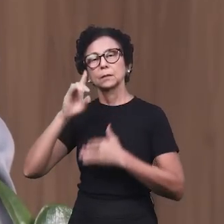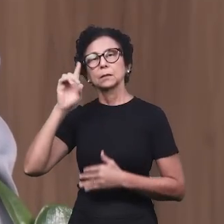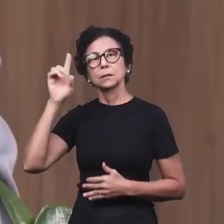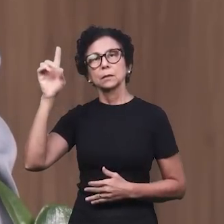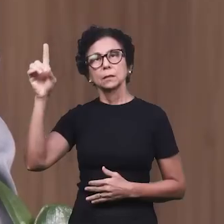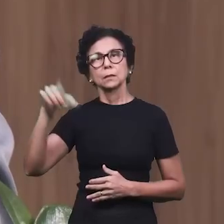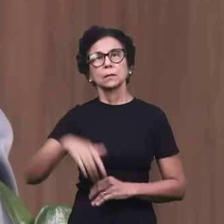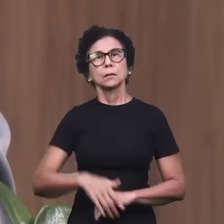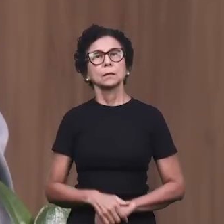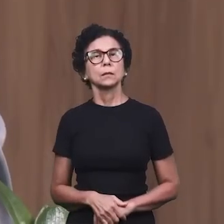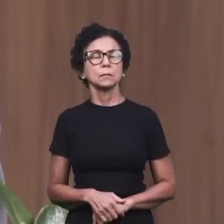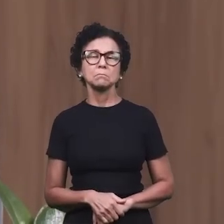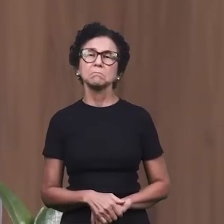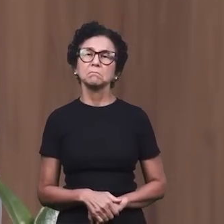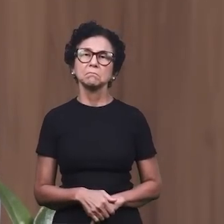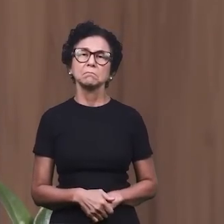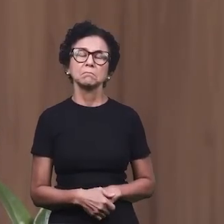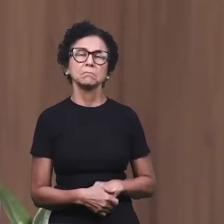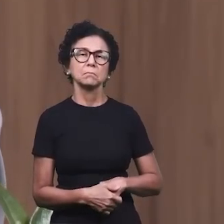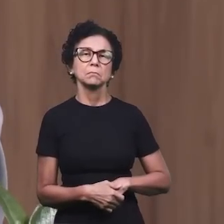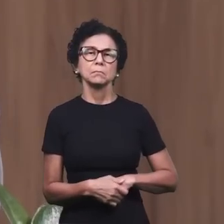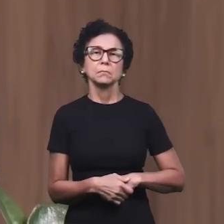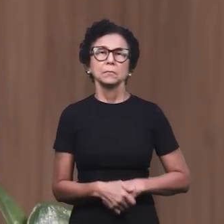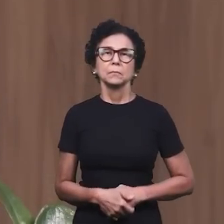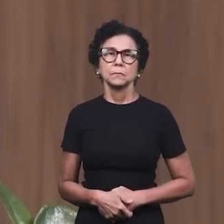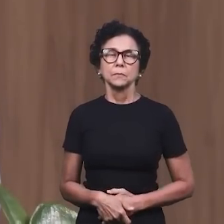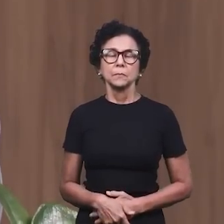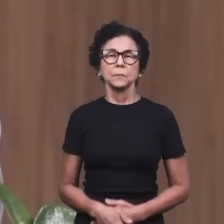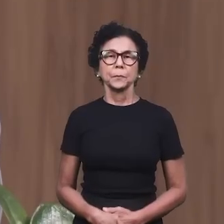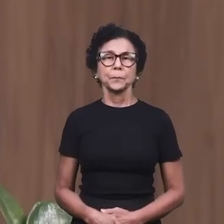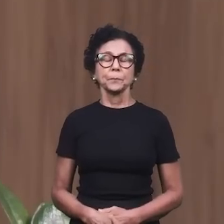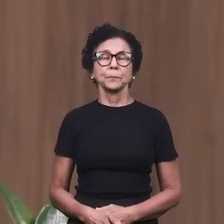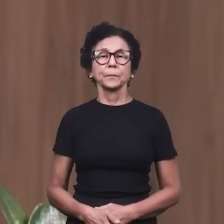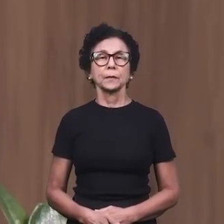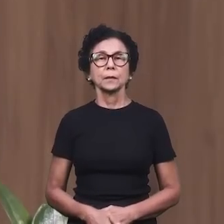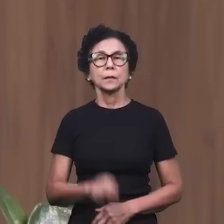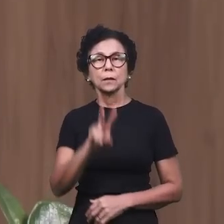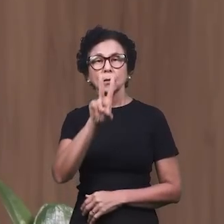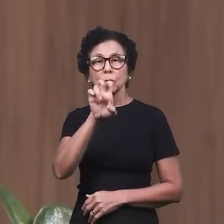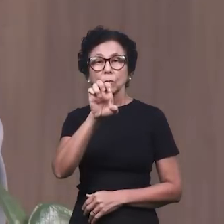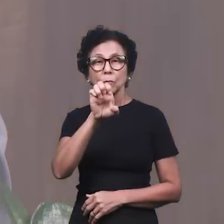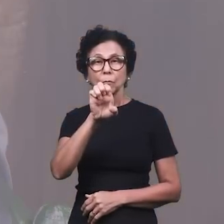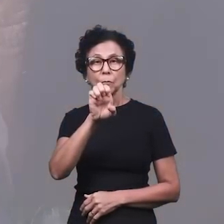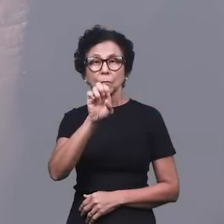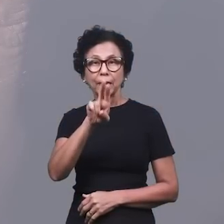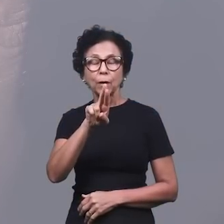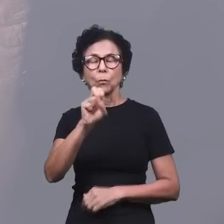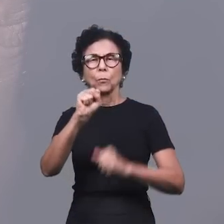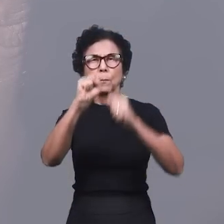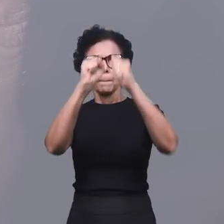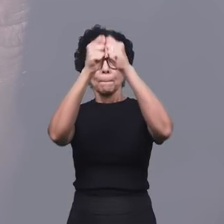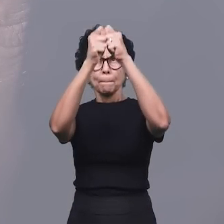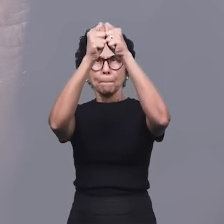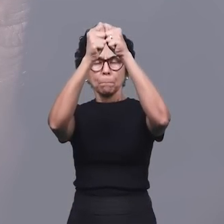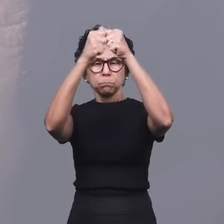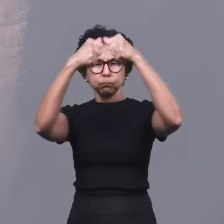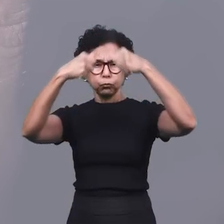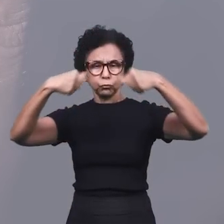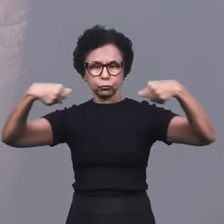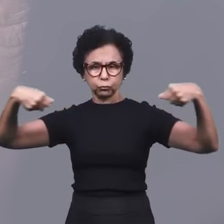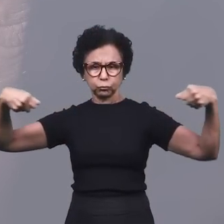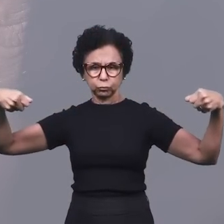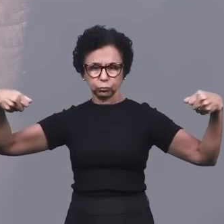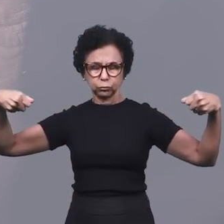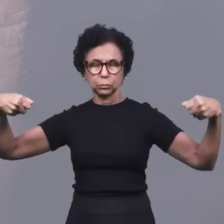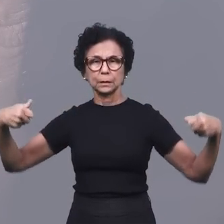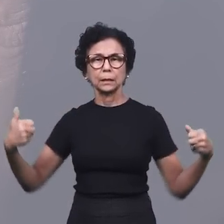aplicação profética maravilhosa, quando o véu do templo se rasga de alto a baixo, no momento do sacrifício,